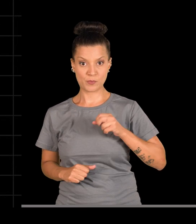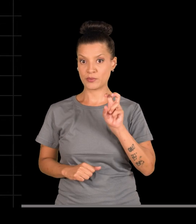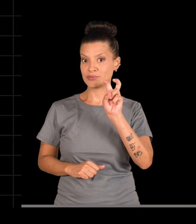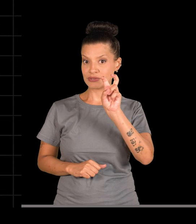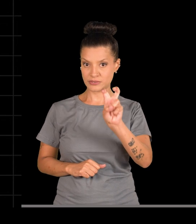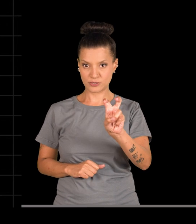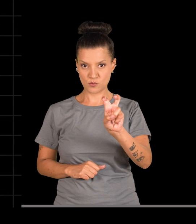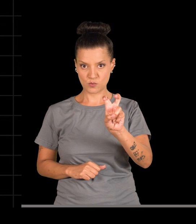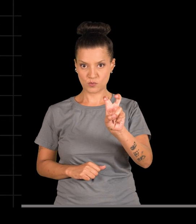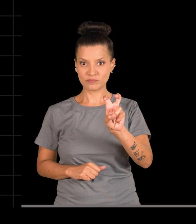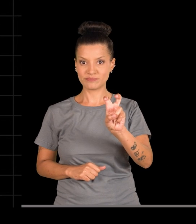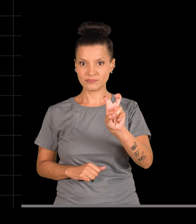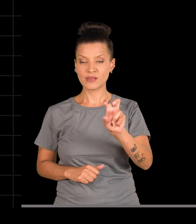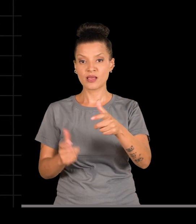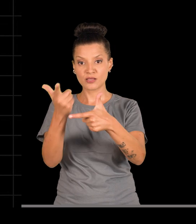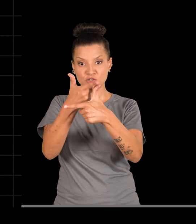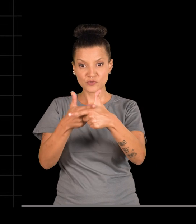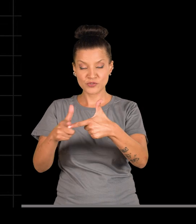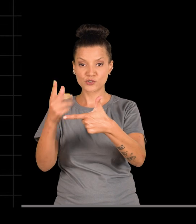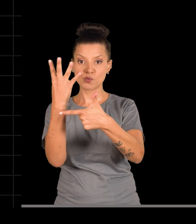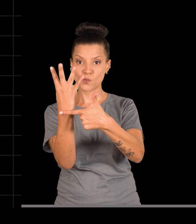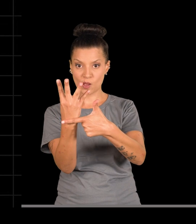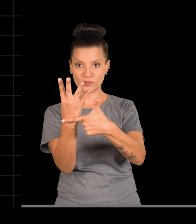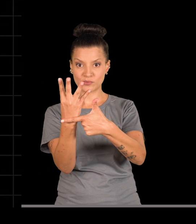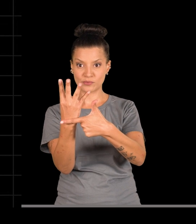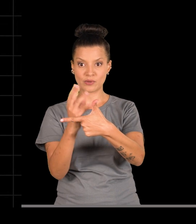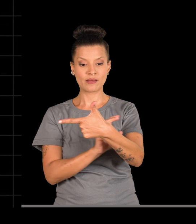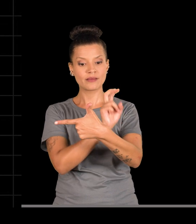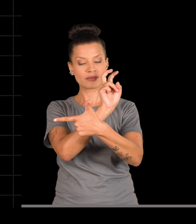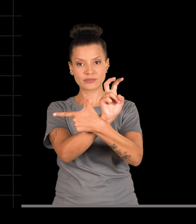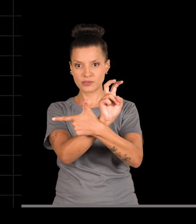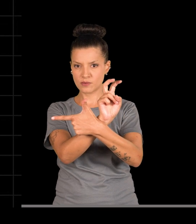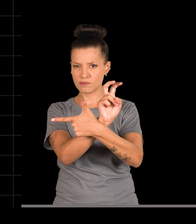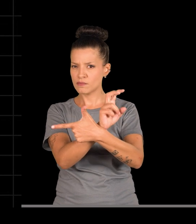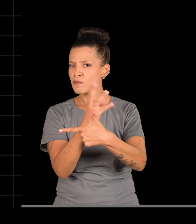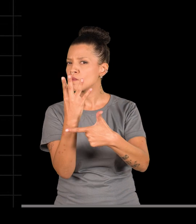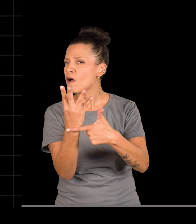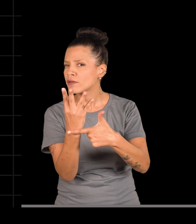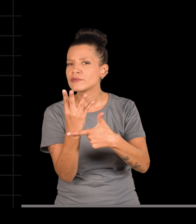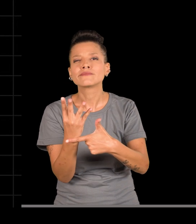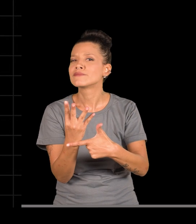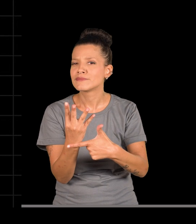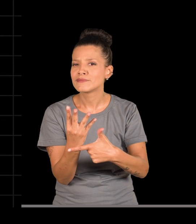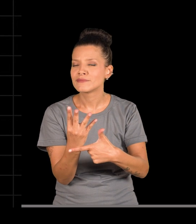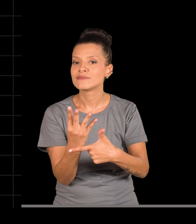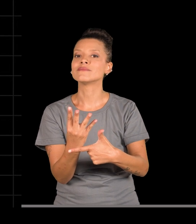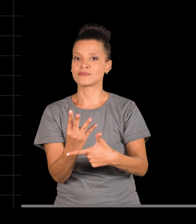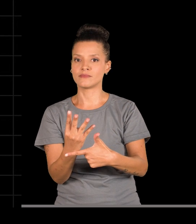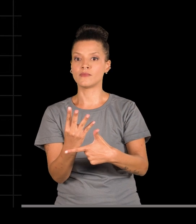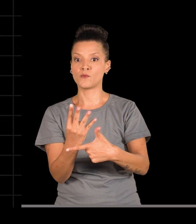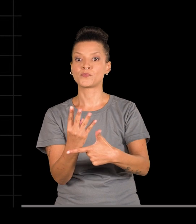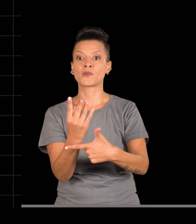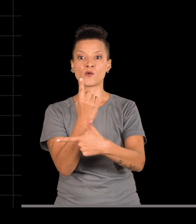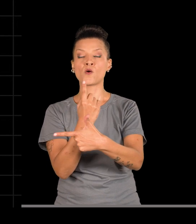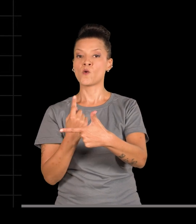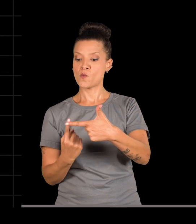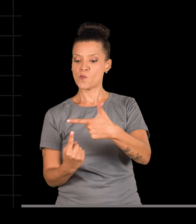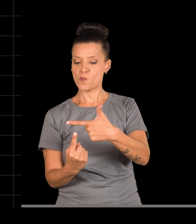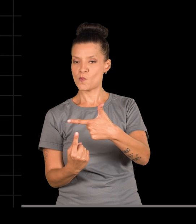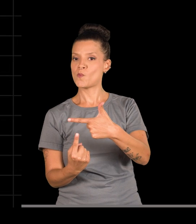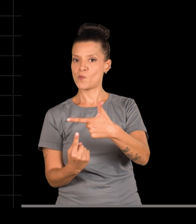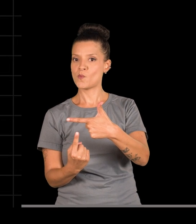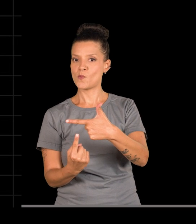o 5 e dividir por 4, já que toda fração representa uma divisão, né? Quanto que dá 5 dividido por 4? Vai dar 1